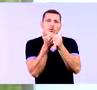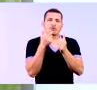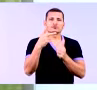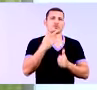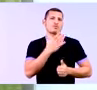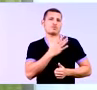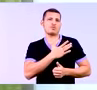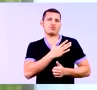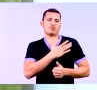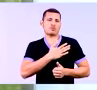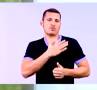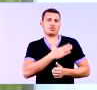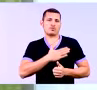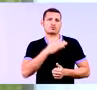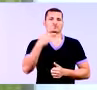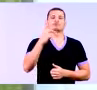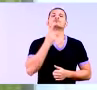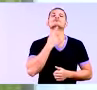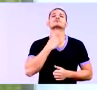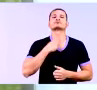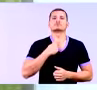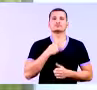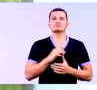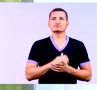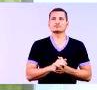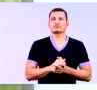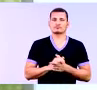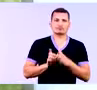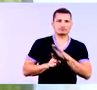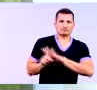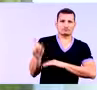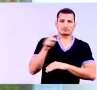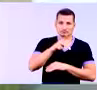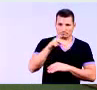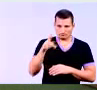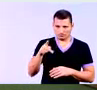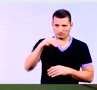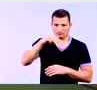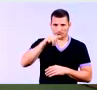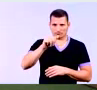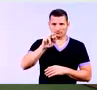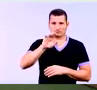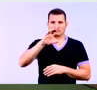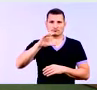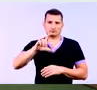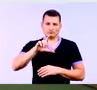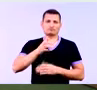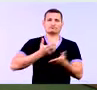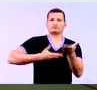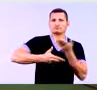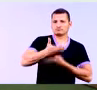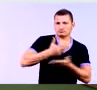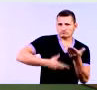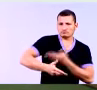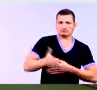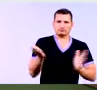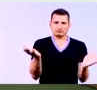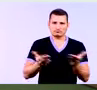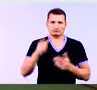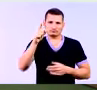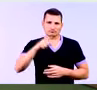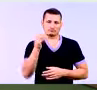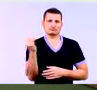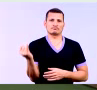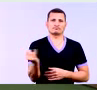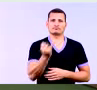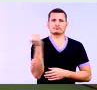da sua vontade. Professor Marcelo, a interatividade hoje ela se tornou algo fundamental para